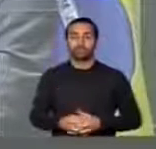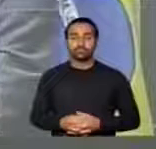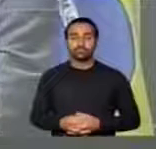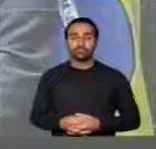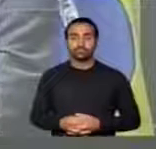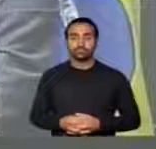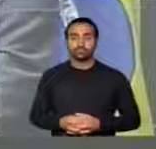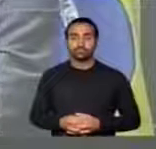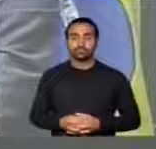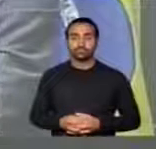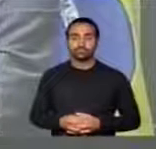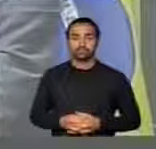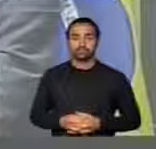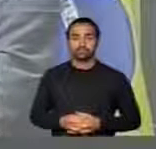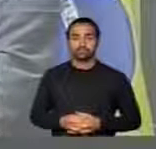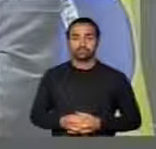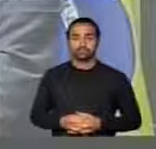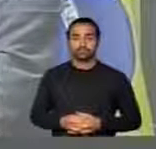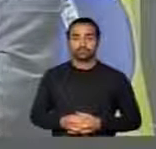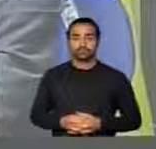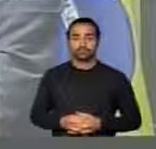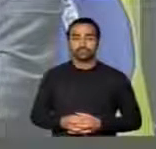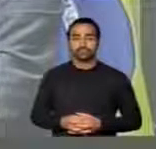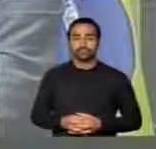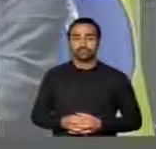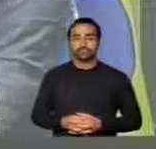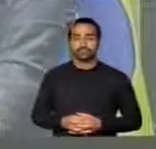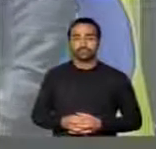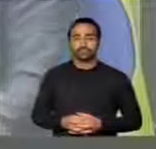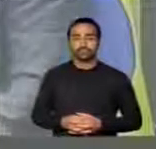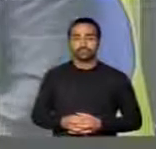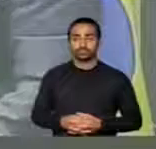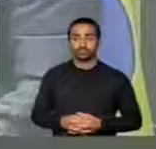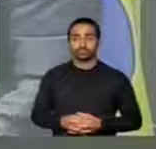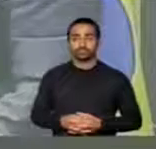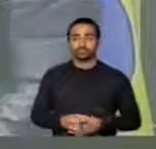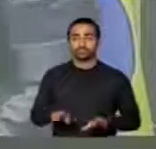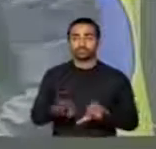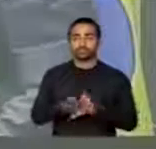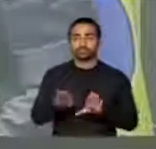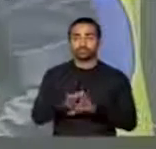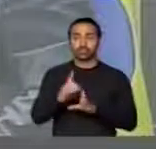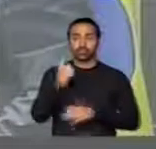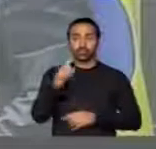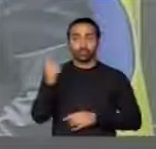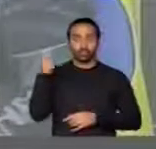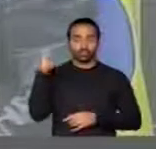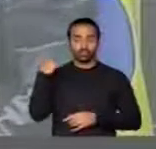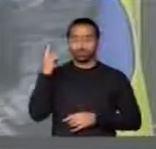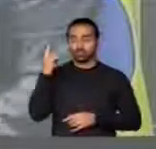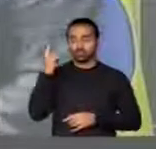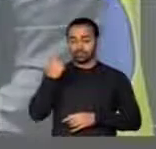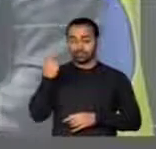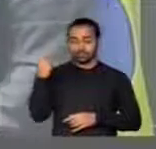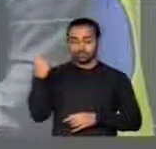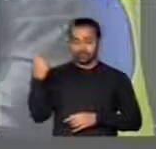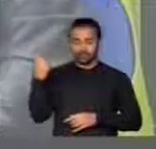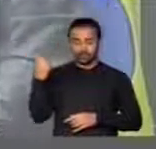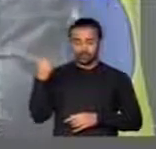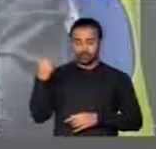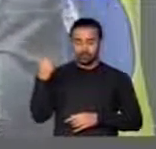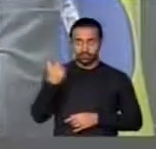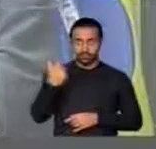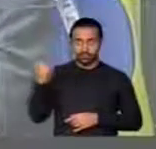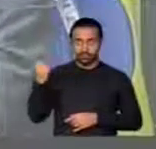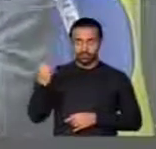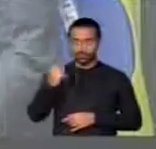E nas suas, ou algumas das últimas versões, desde 2000 em diante,